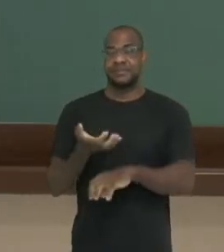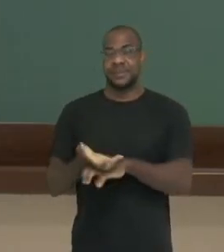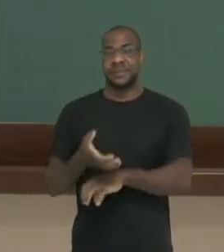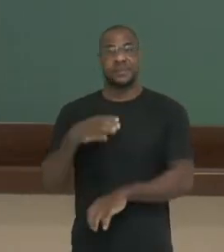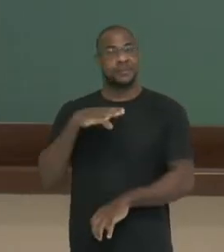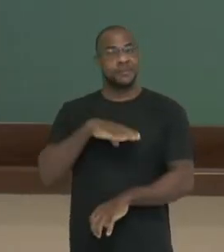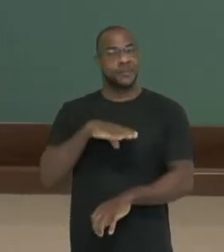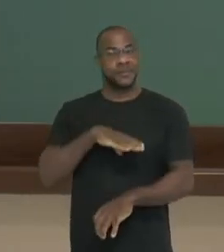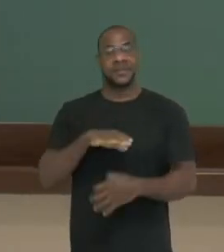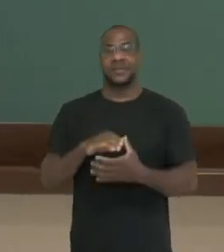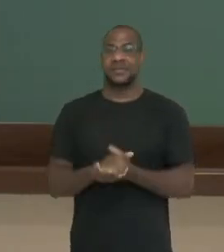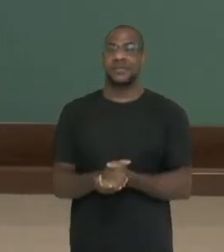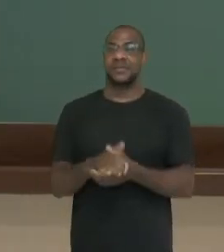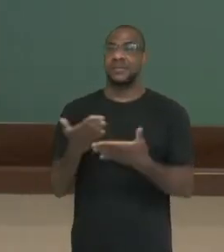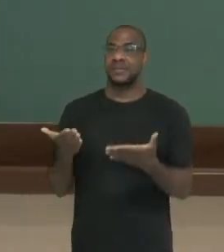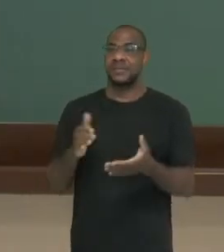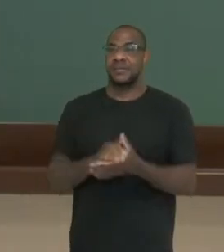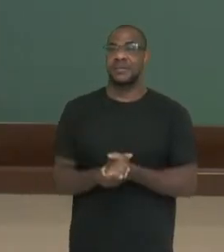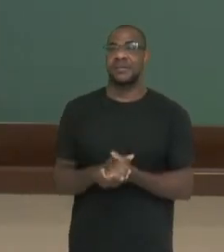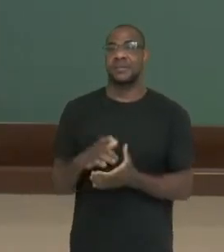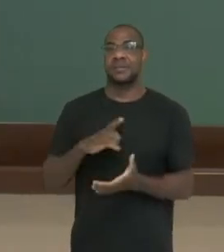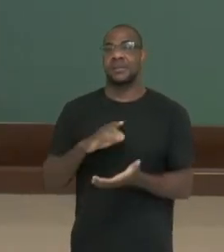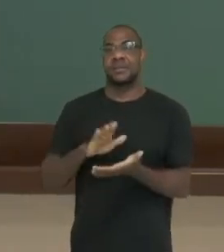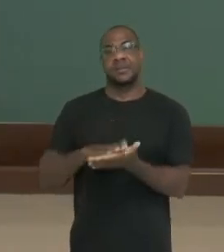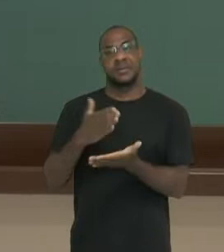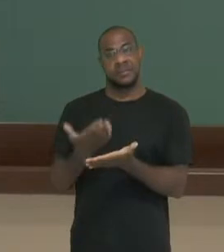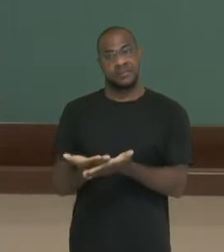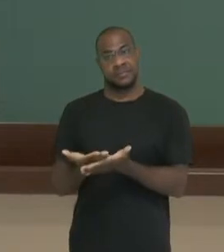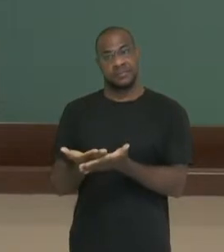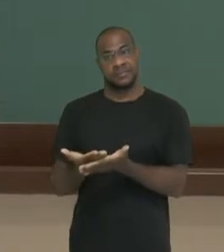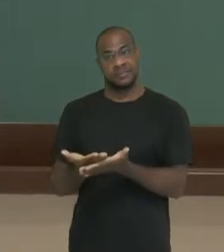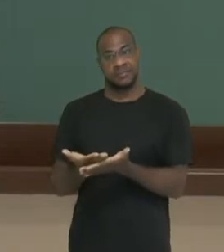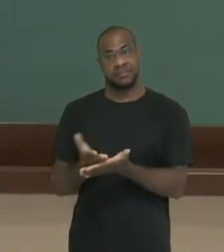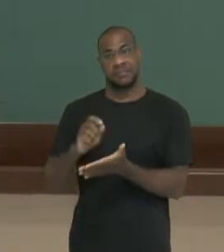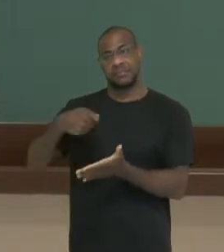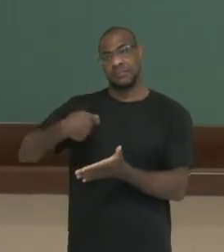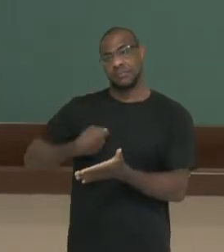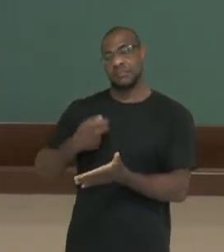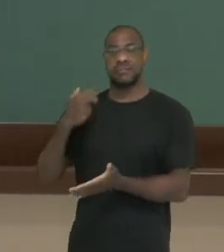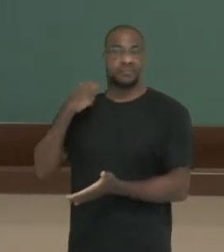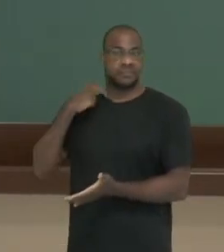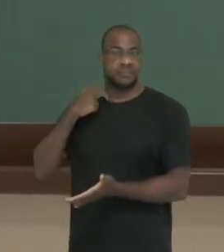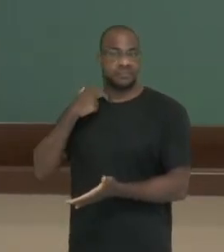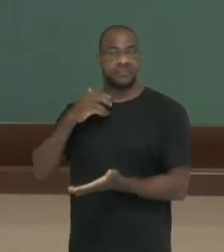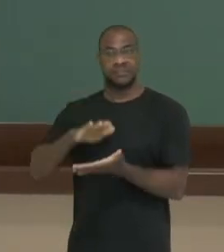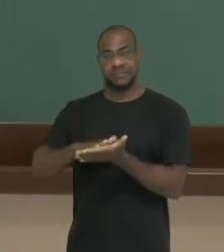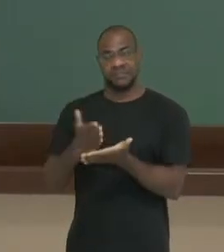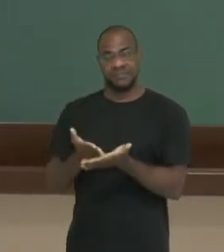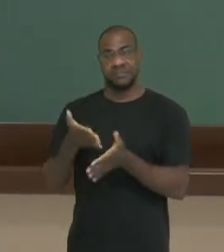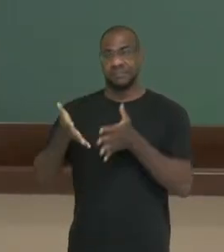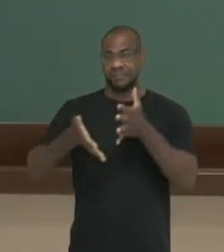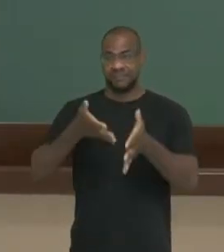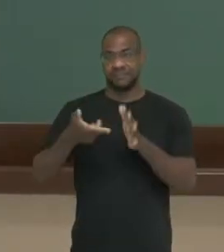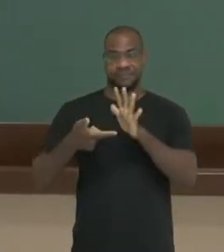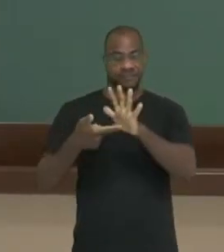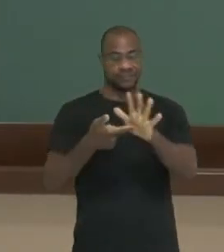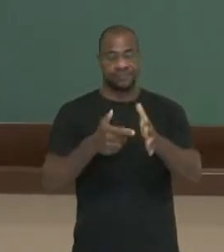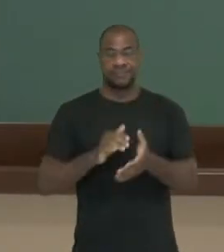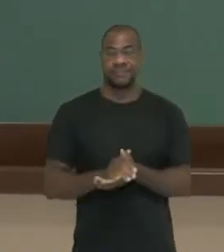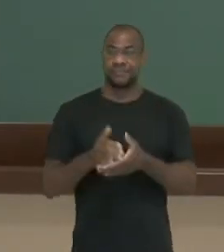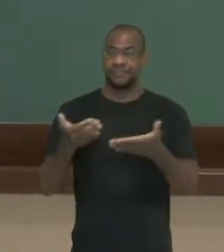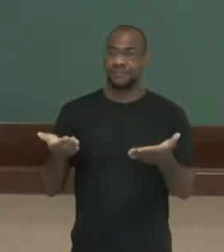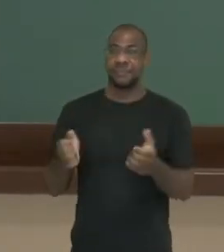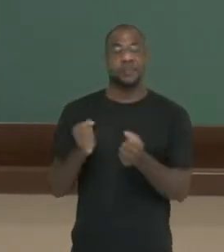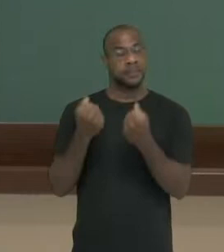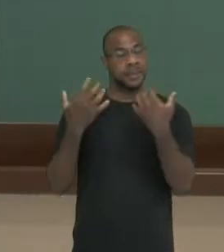8º ano. Estou aqui com o meu colega, o intérprete Val, que está aqui fazendo a docência compartilhada comigo. E